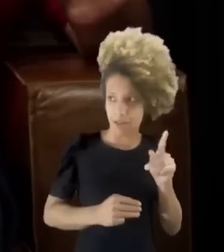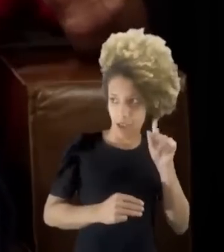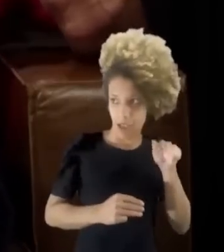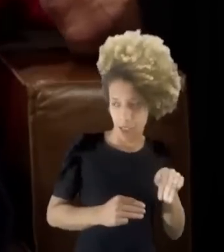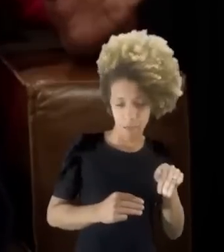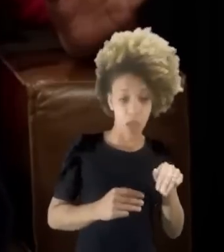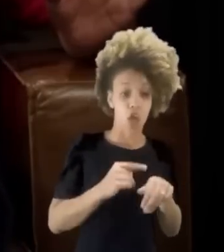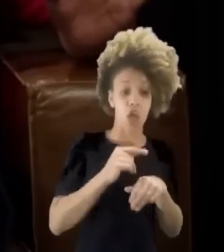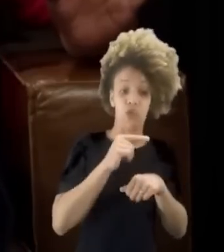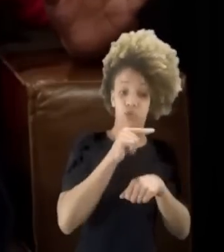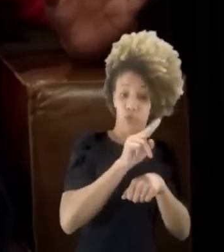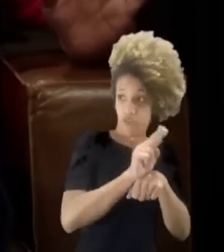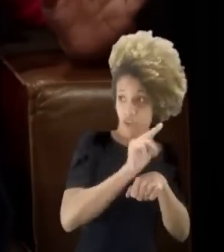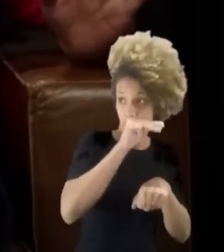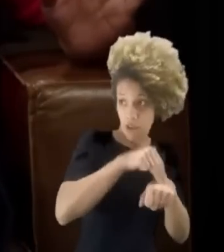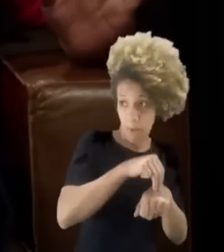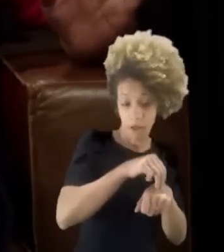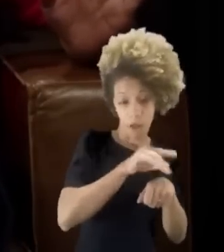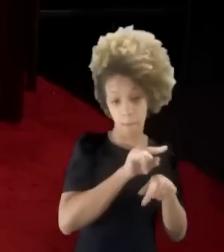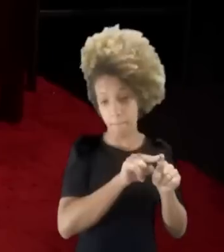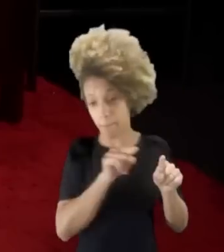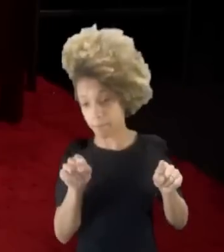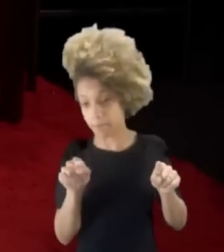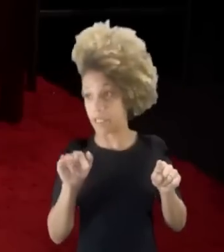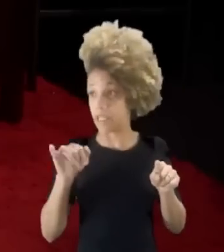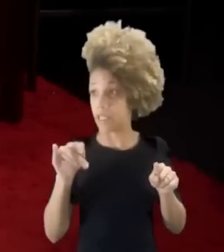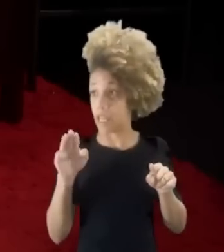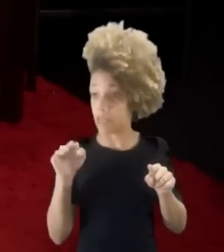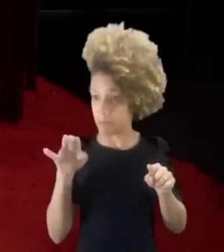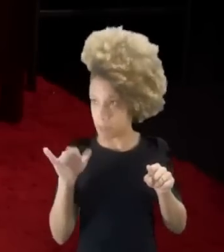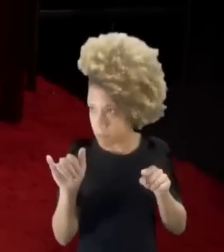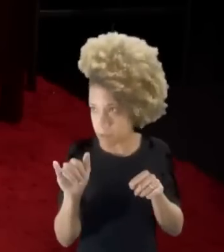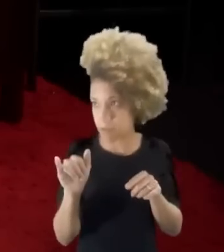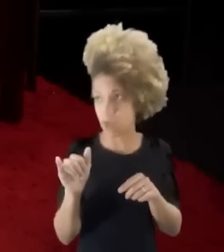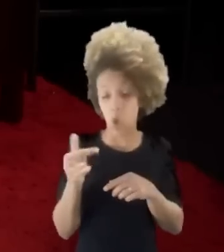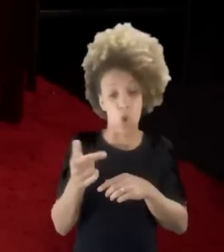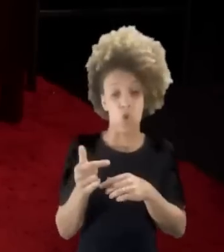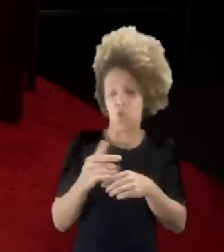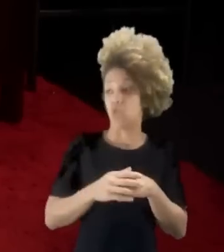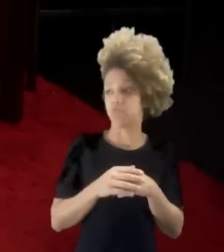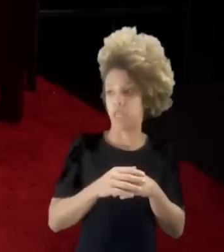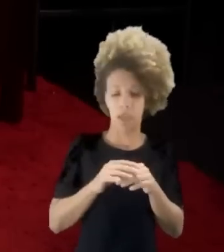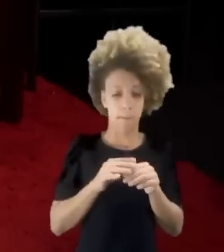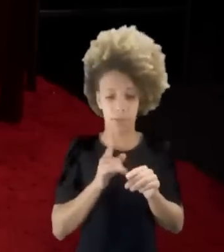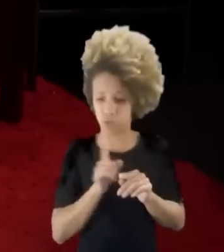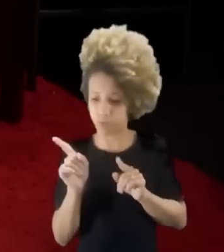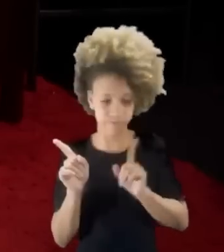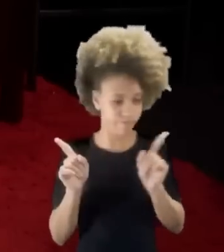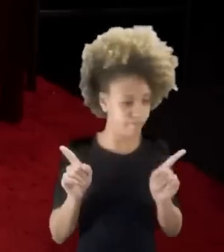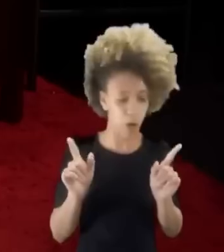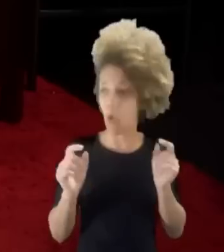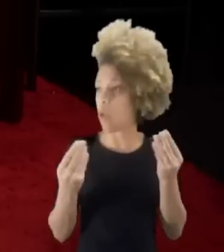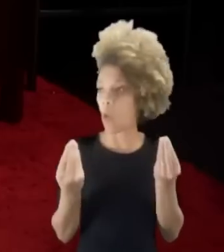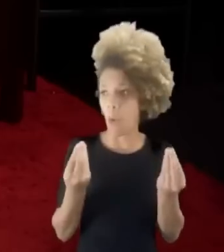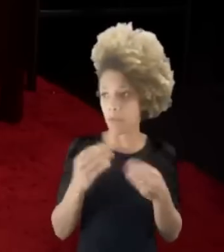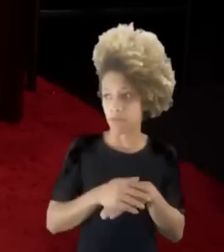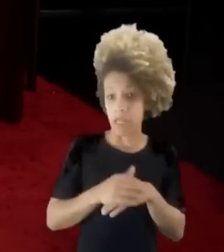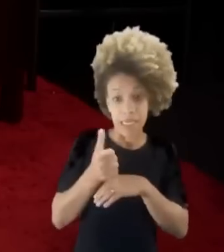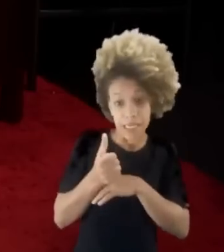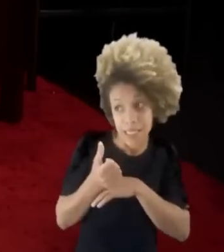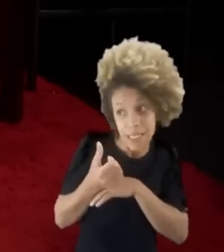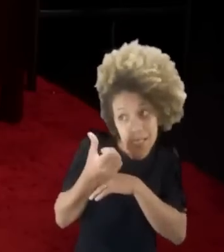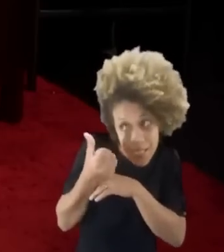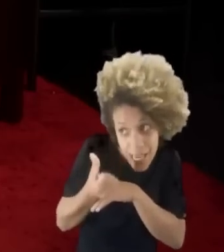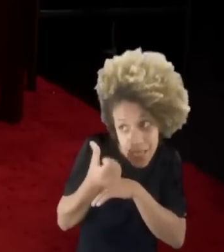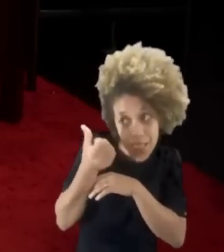restaurante do Itaim Bibi até Moema não tem o caminho dele até o trajeto nenhum trajeto de volta mano então ele vai receber r$ 6